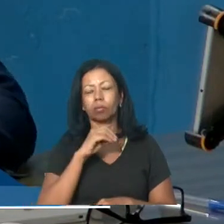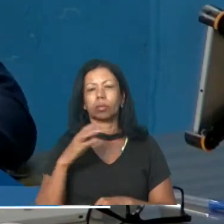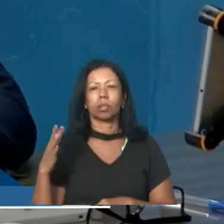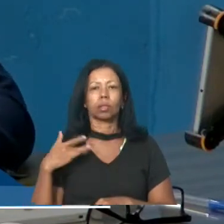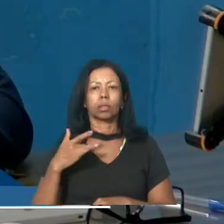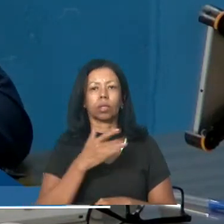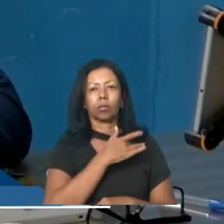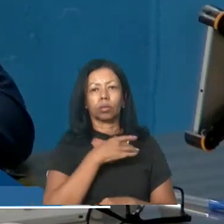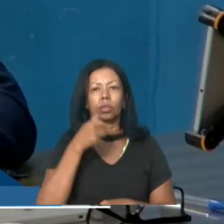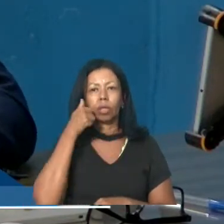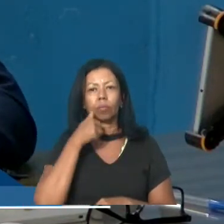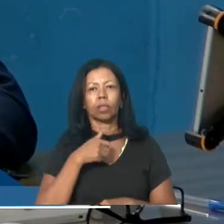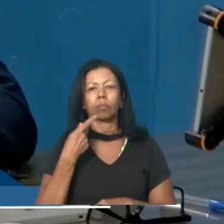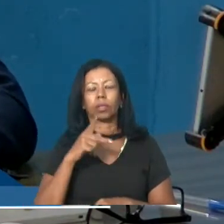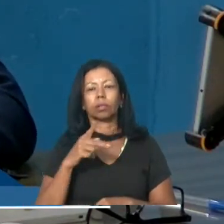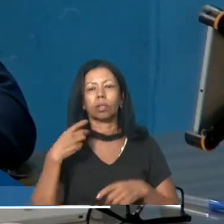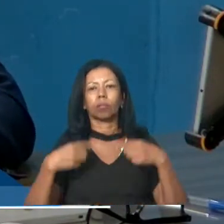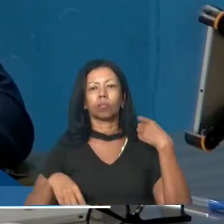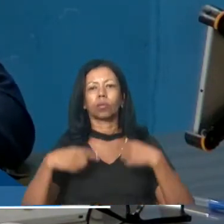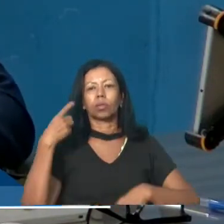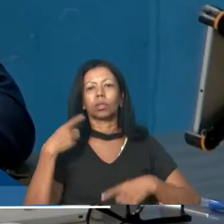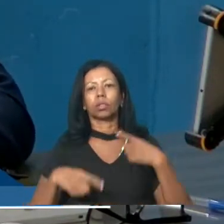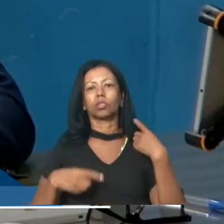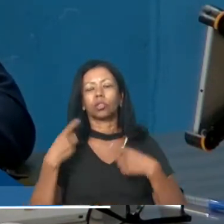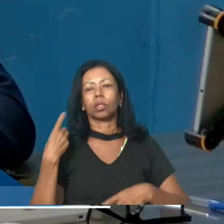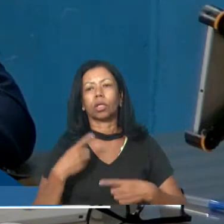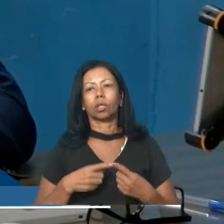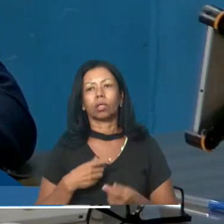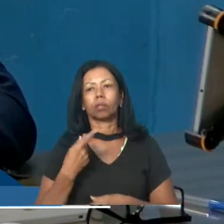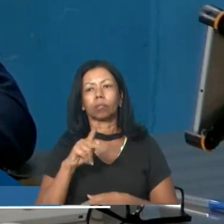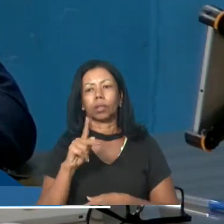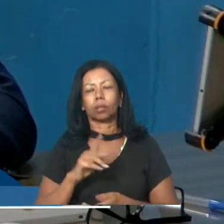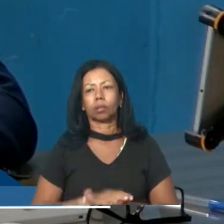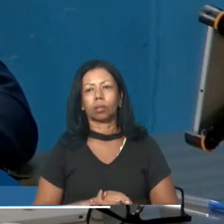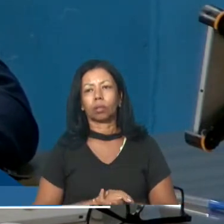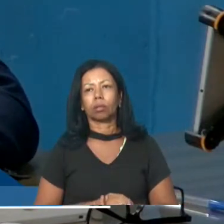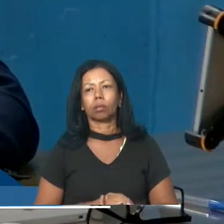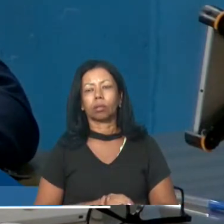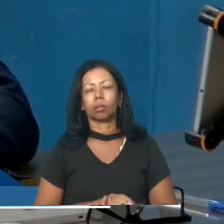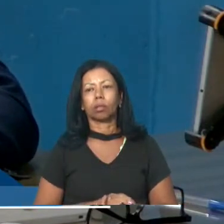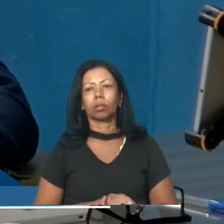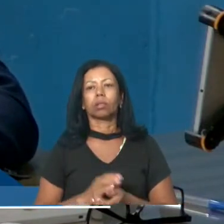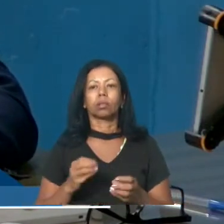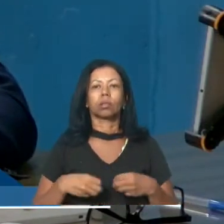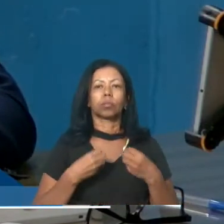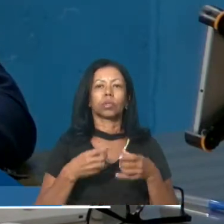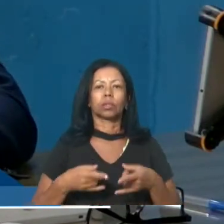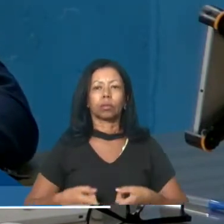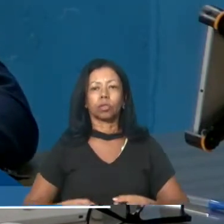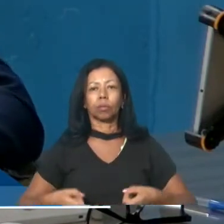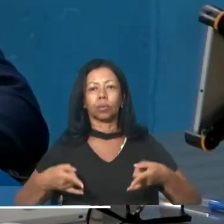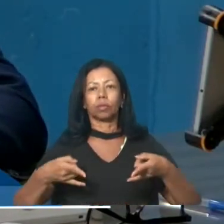mulher através dessa política, da questão da distribuição dos absorventes, da promoção, né,